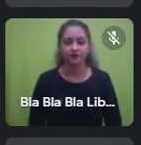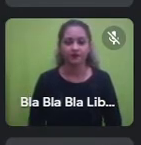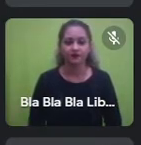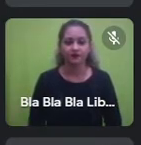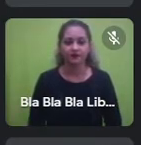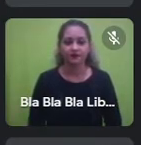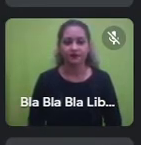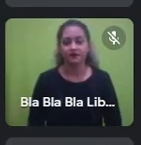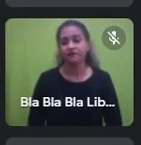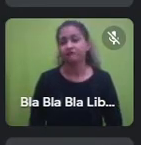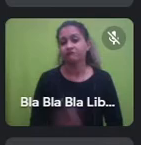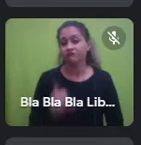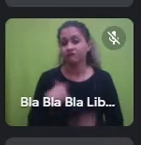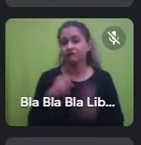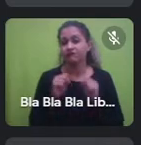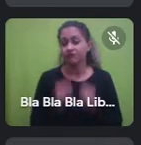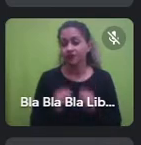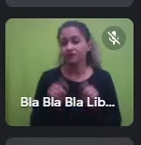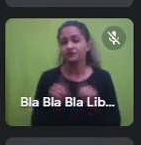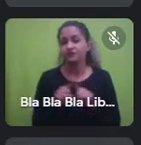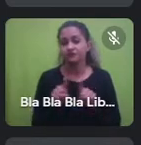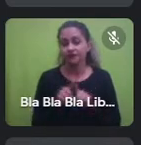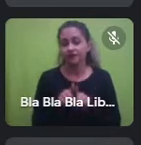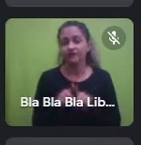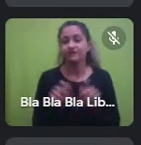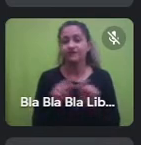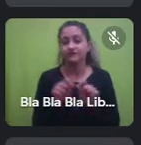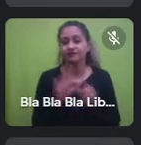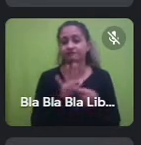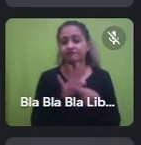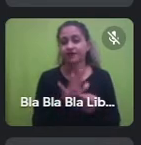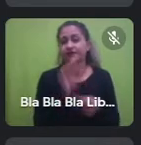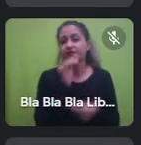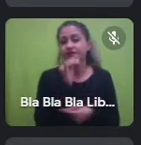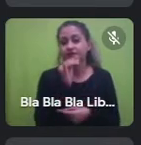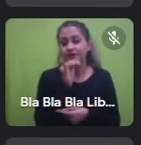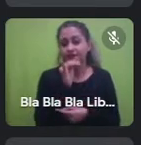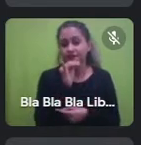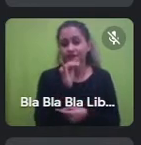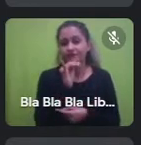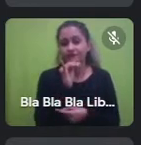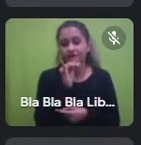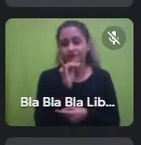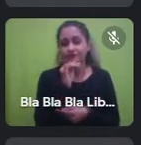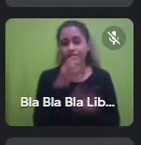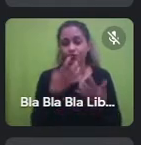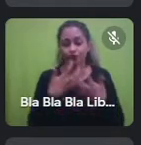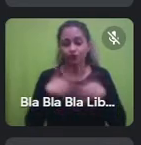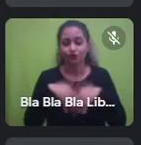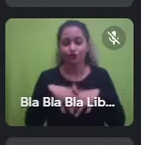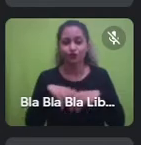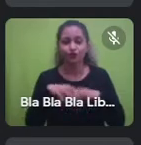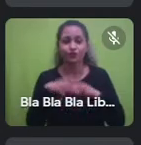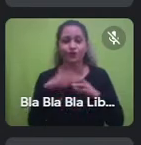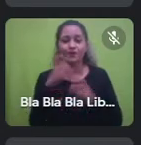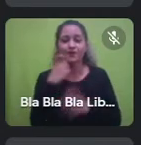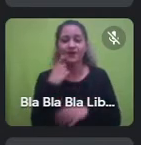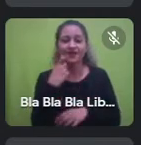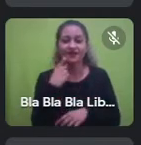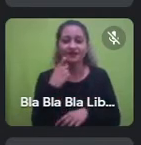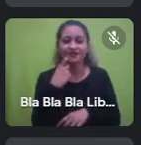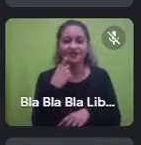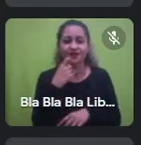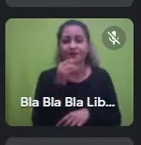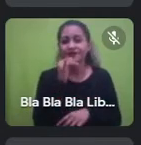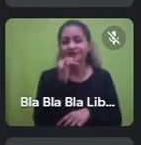Eu posso também fazer o procedimento de amostras para musculatura fazendo liofilização. Ao invés de eu fazer uma